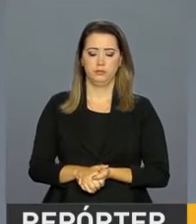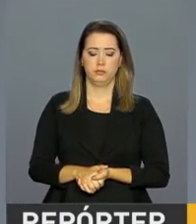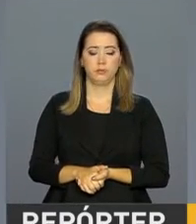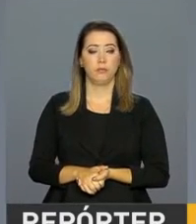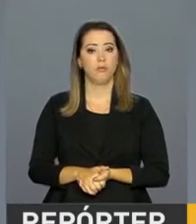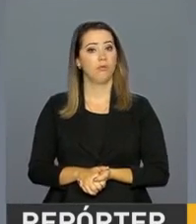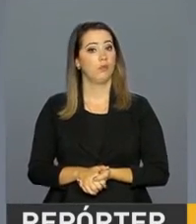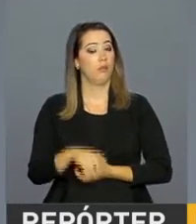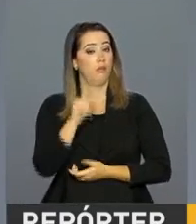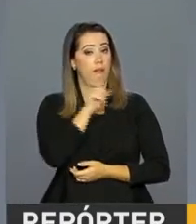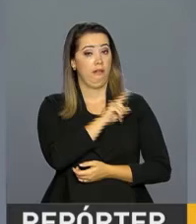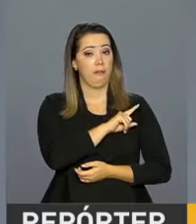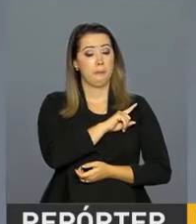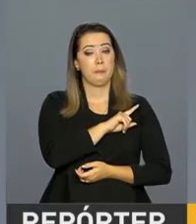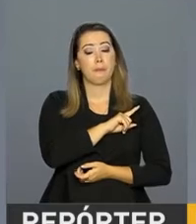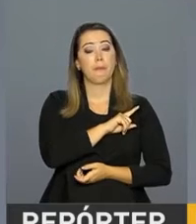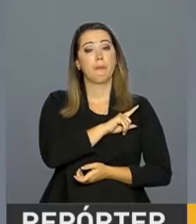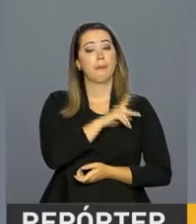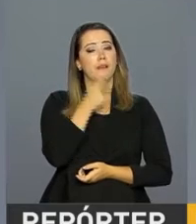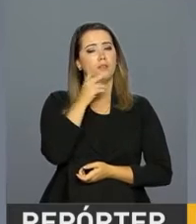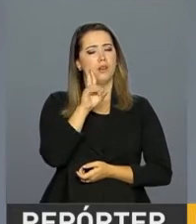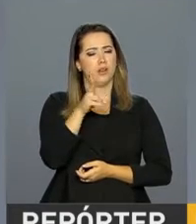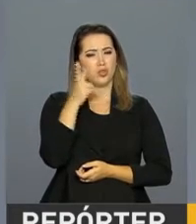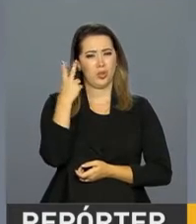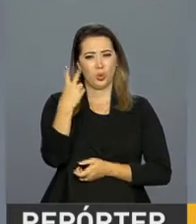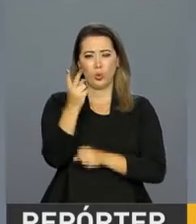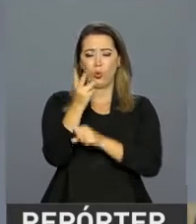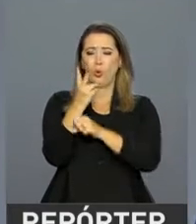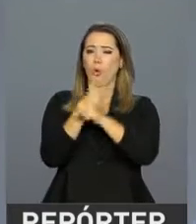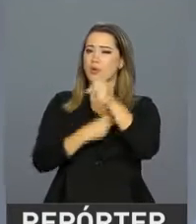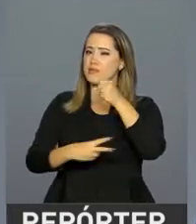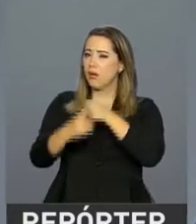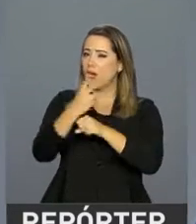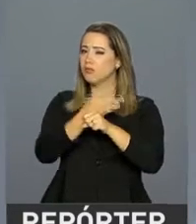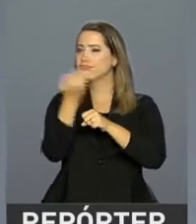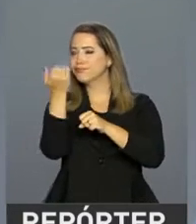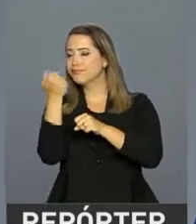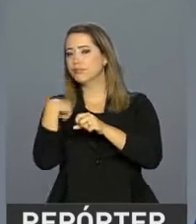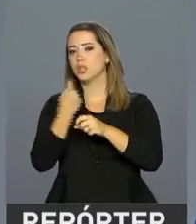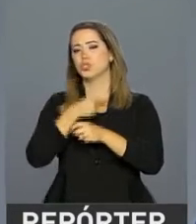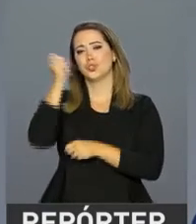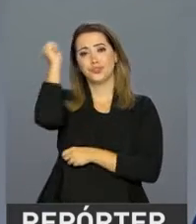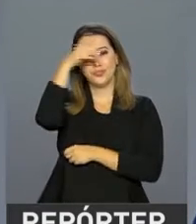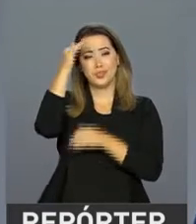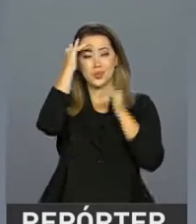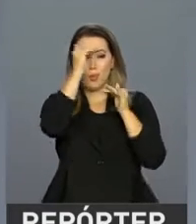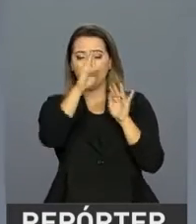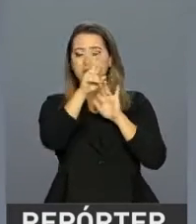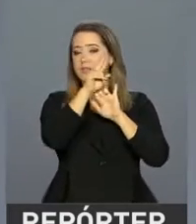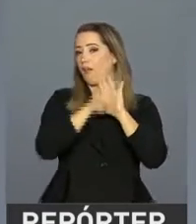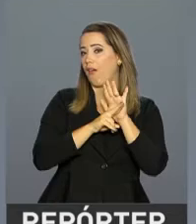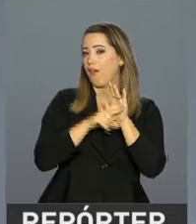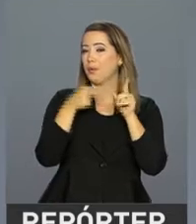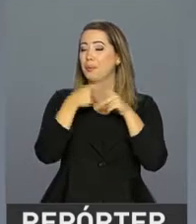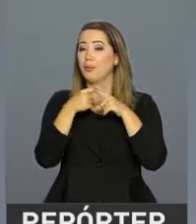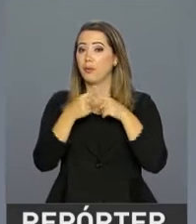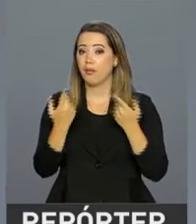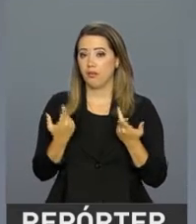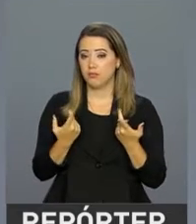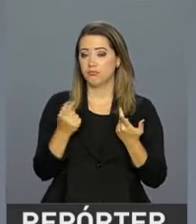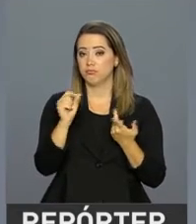regra já nos últimos dois anos e teremos nos próximos anos a pergunta é porque você